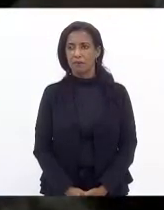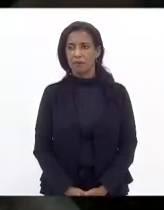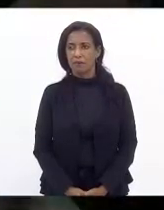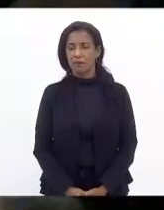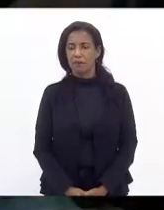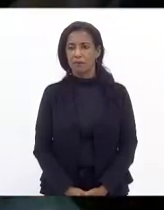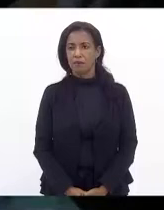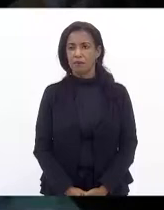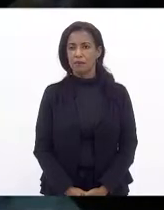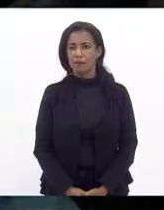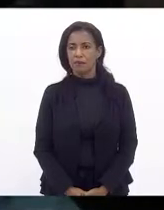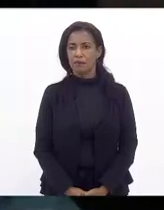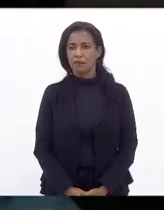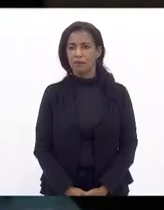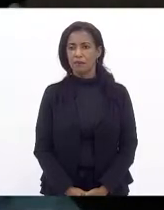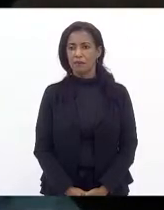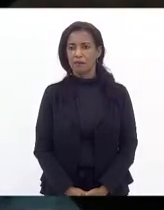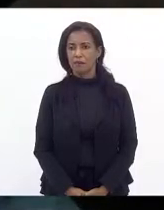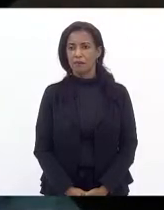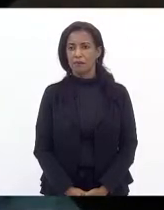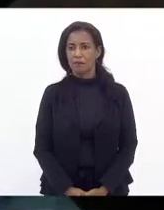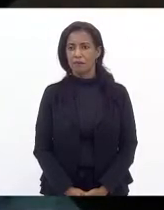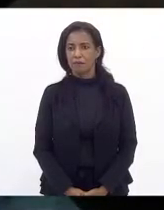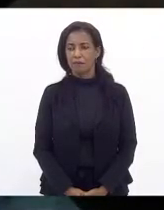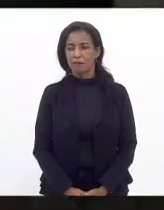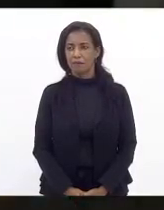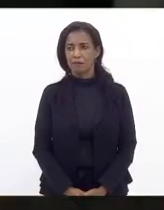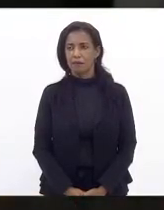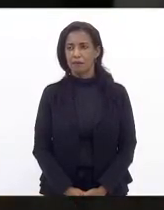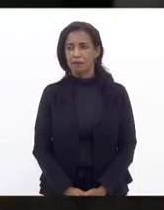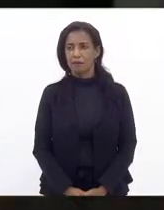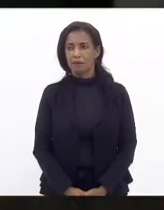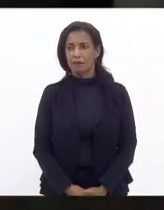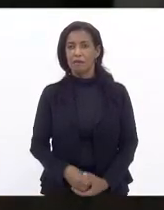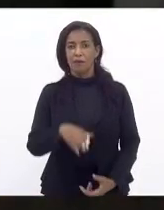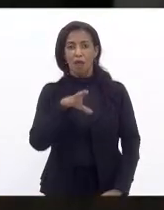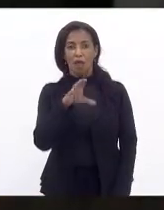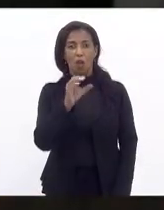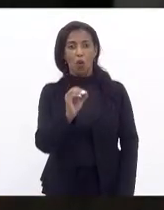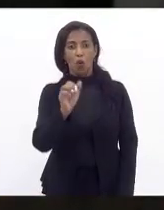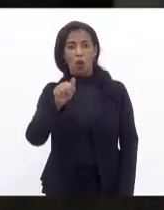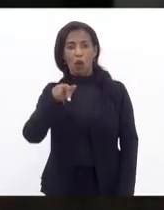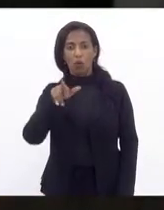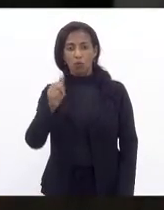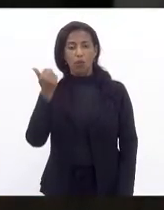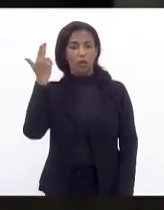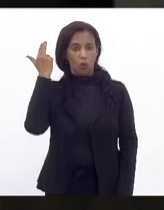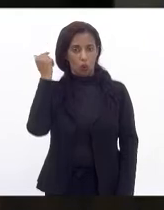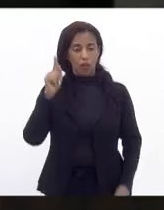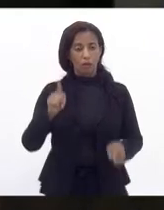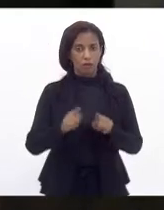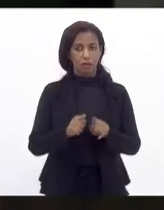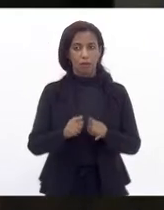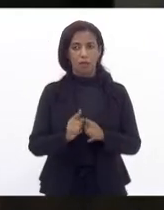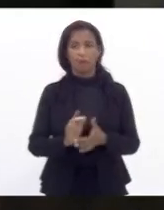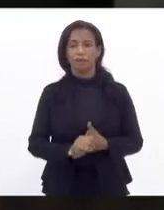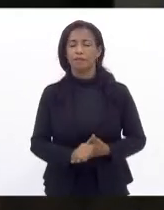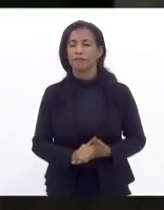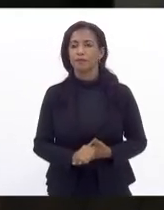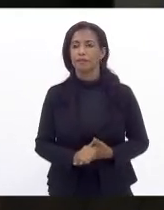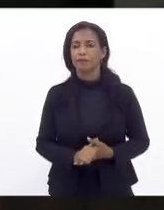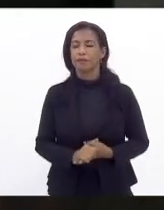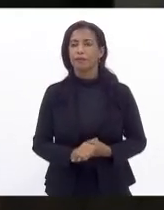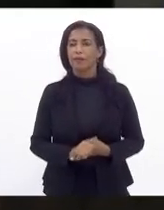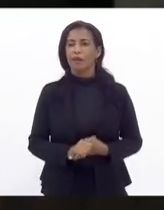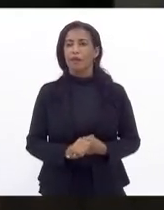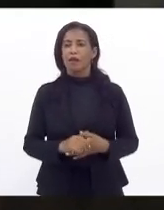Deputado Rubens Montempo, deputado Bebeto. Agora com a autoria, Eliomar Coelho. Bota o subtenente